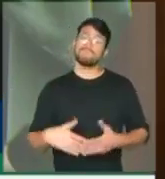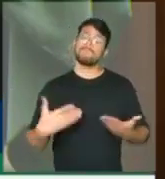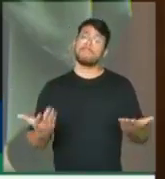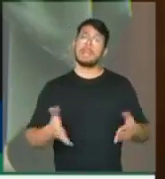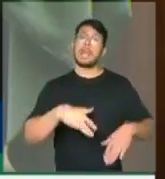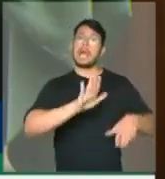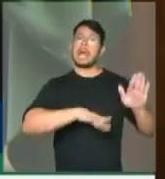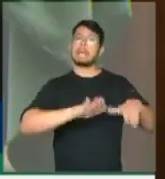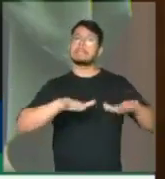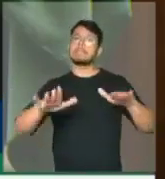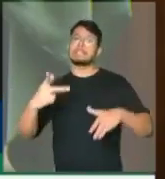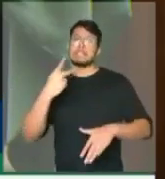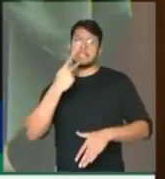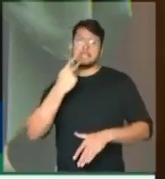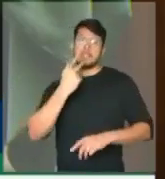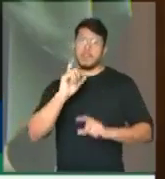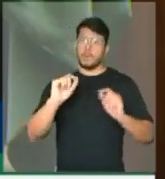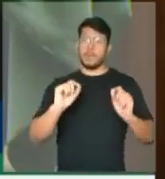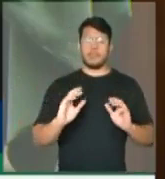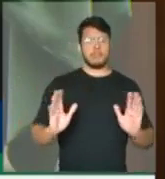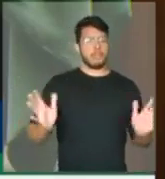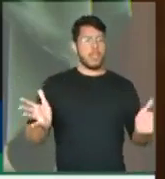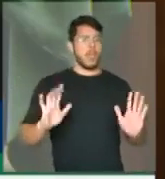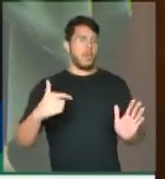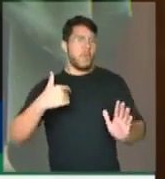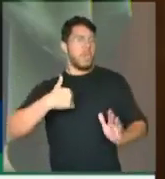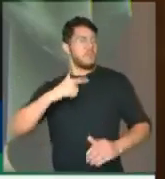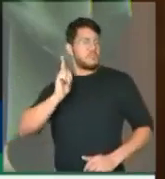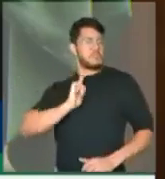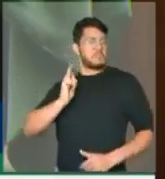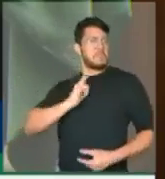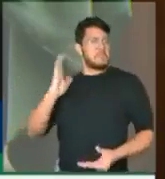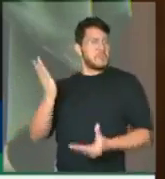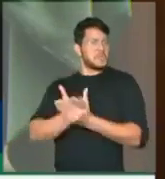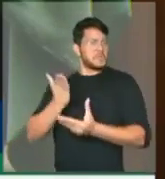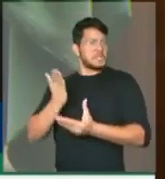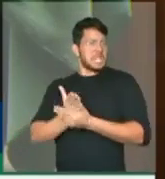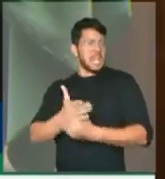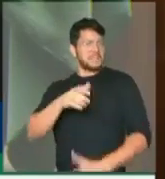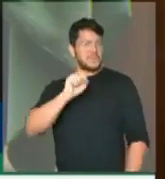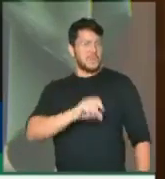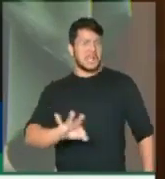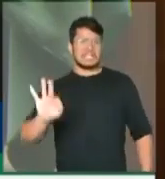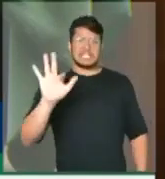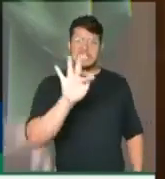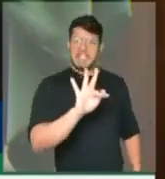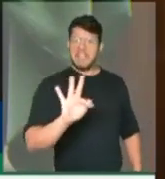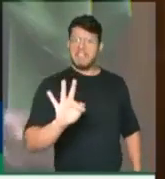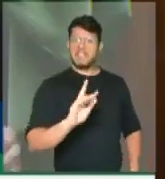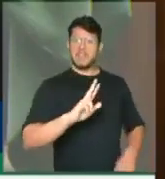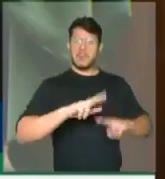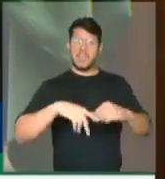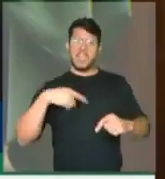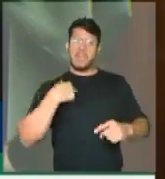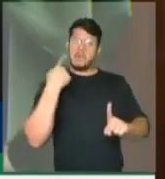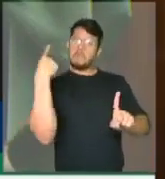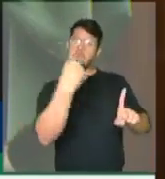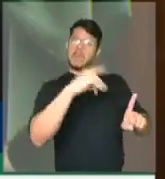se vangloria de estar respondendo a processo no Supremo Tribunal Federal por